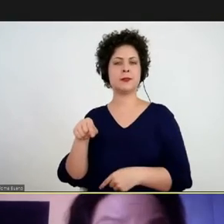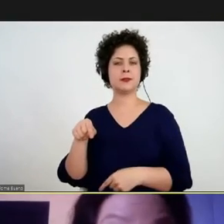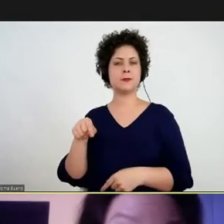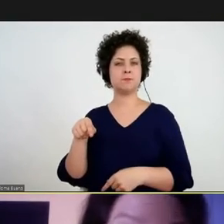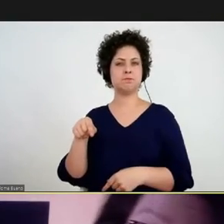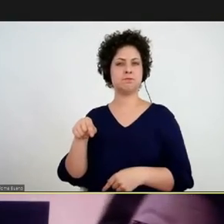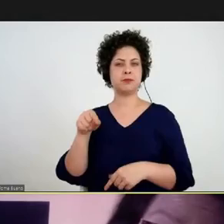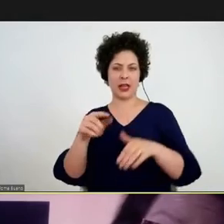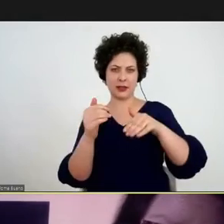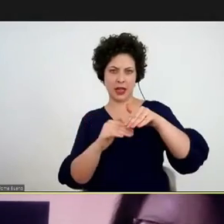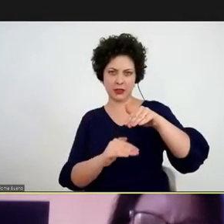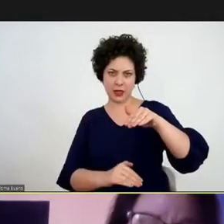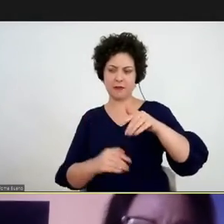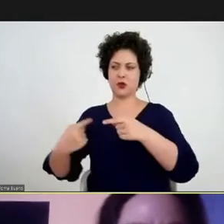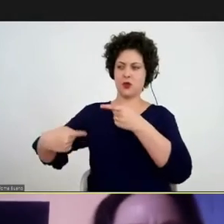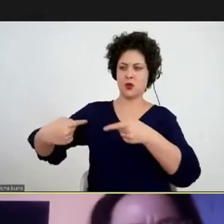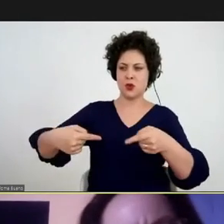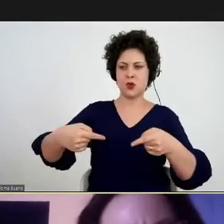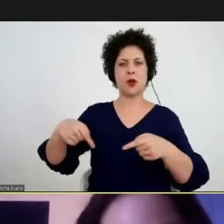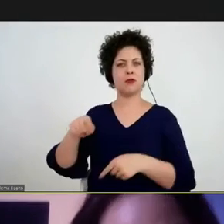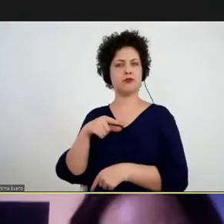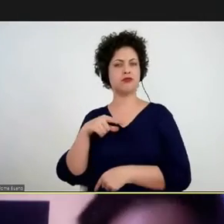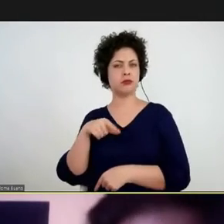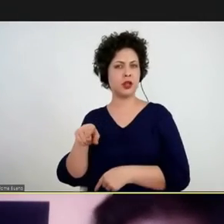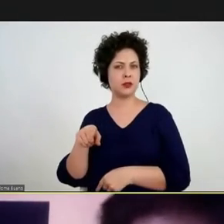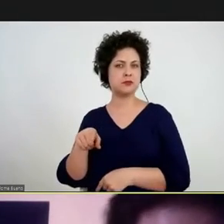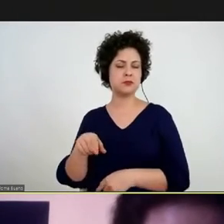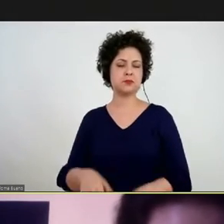desse acervo, né, dessa discussão que vocês têm aí?